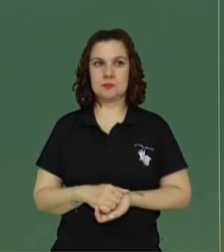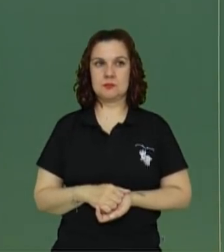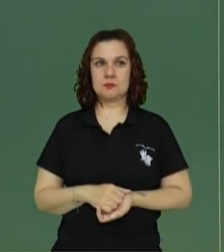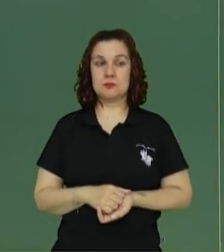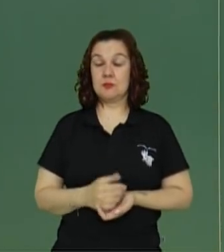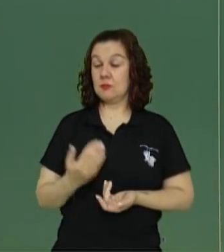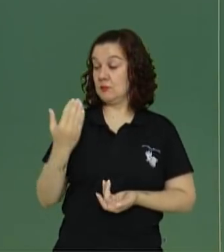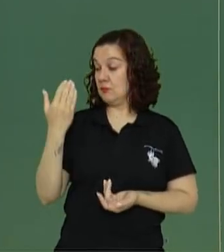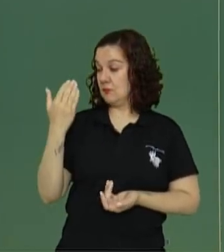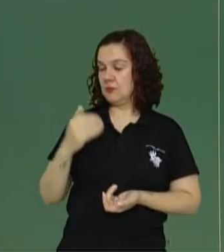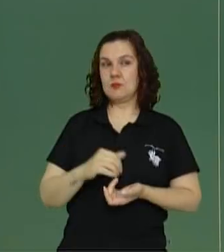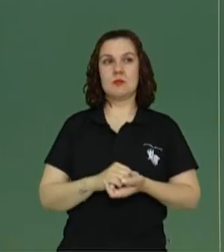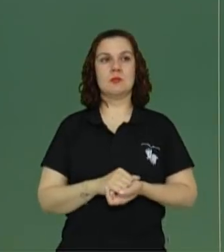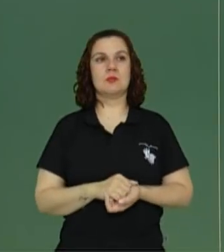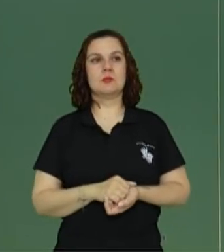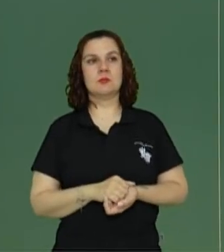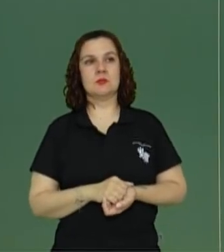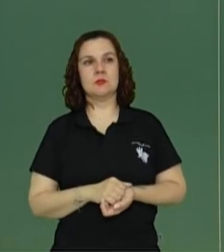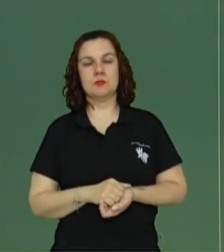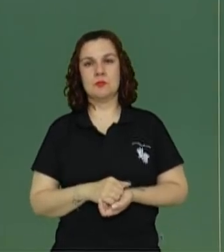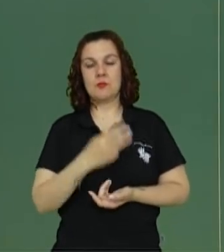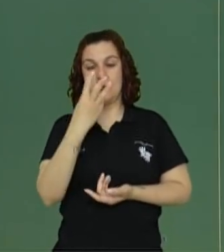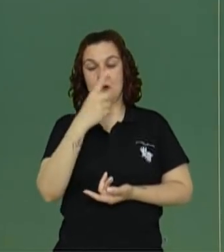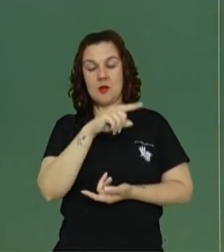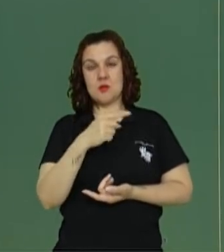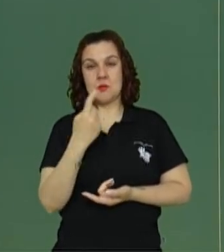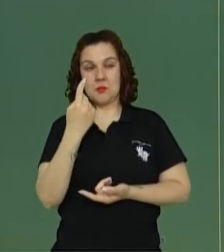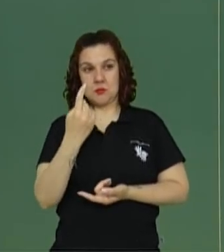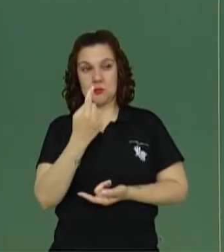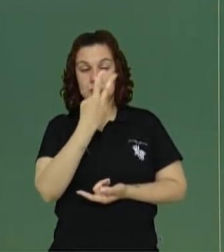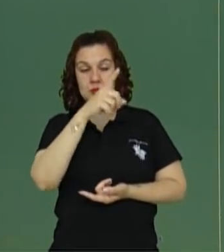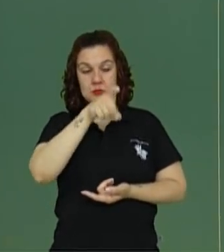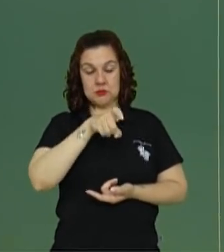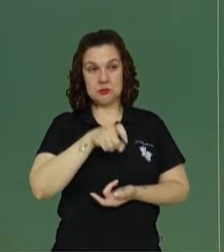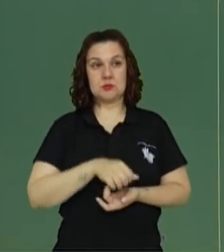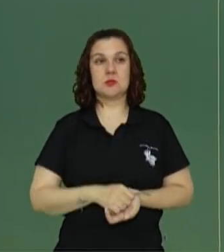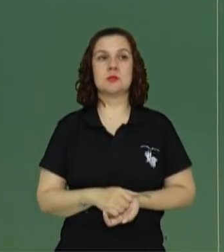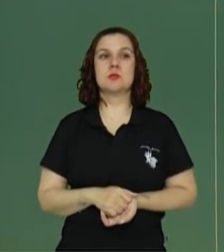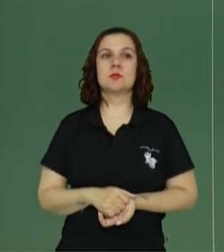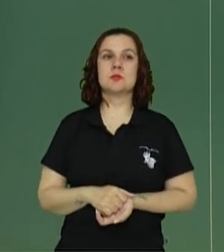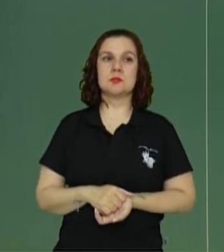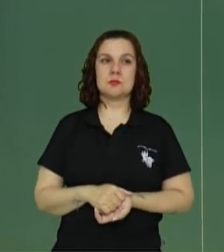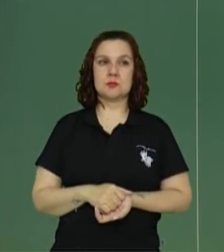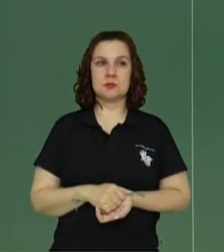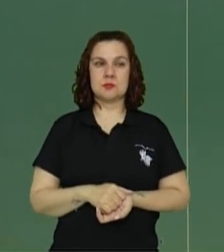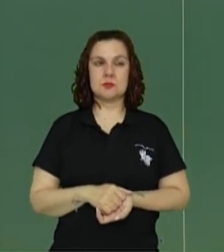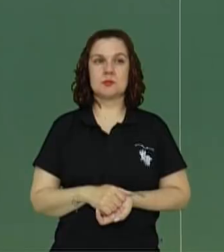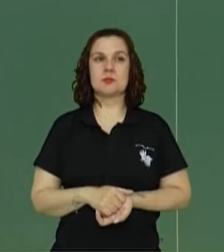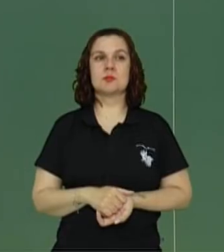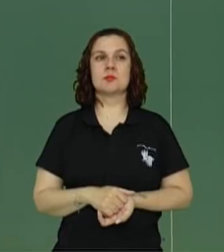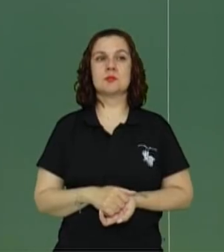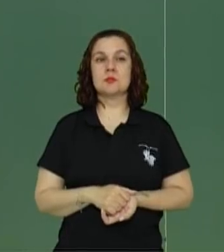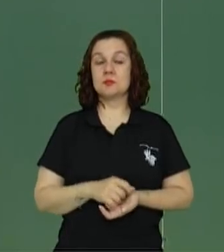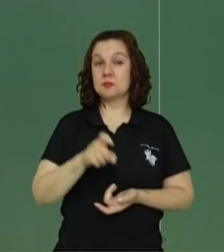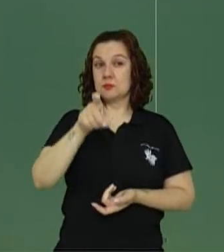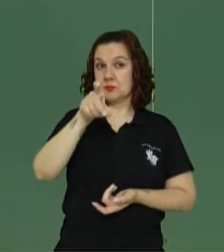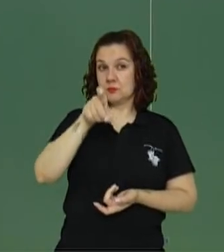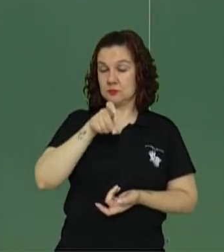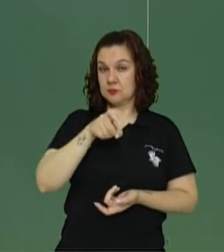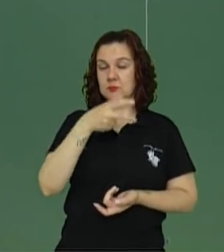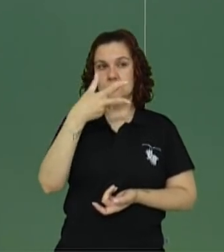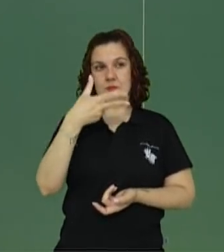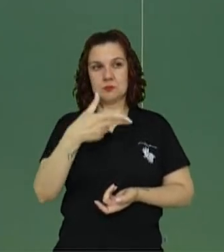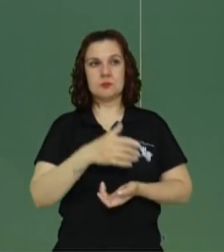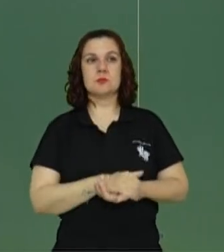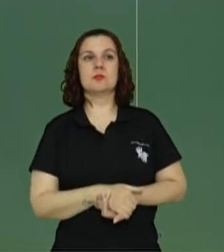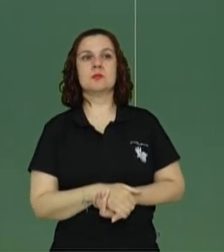3, 3 menos x, 2x, igual a 3, x